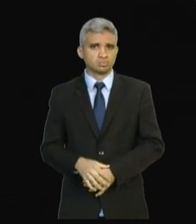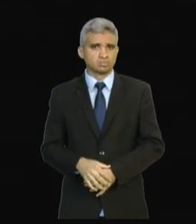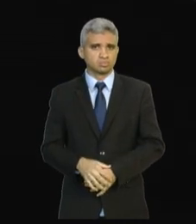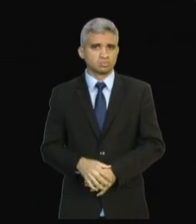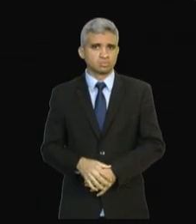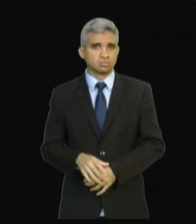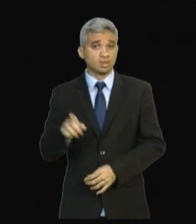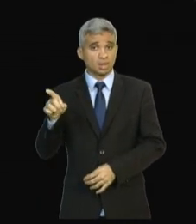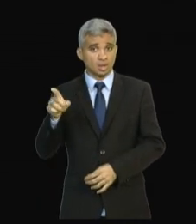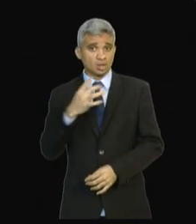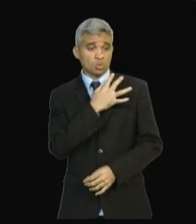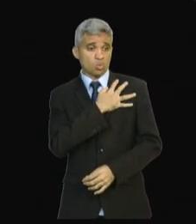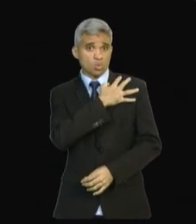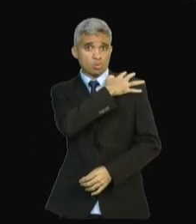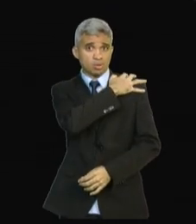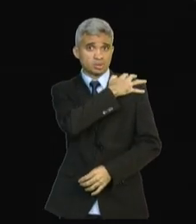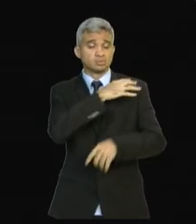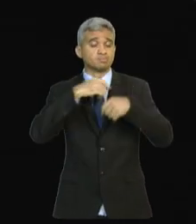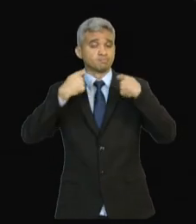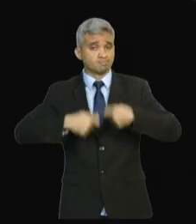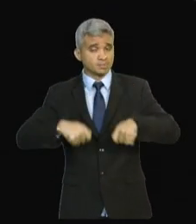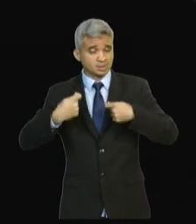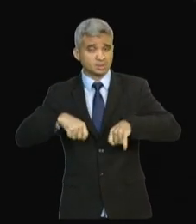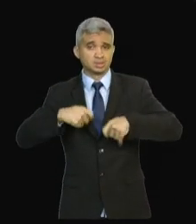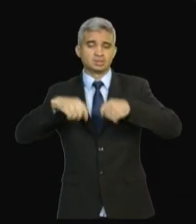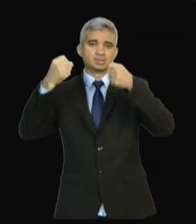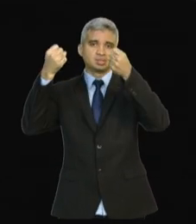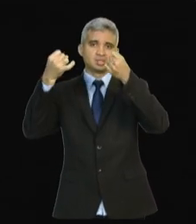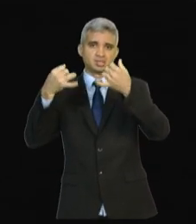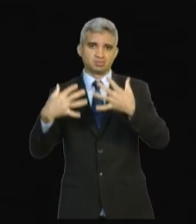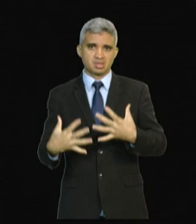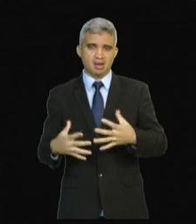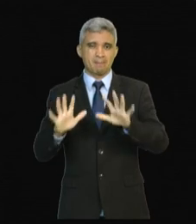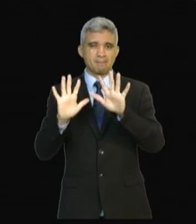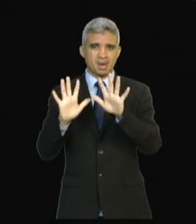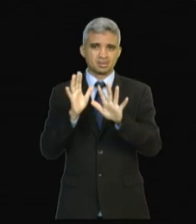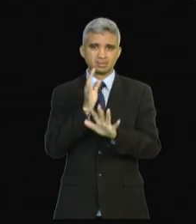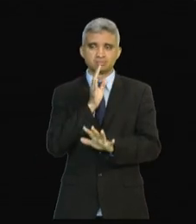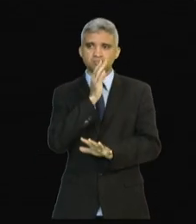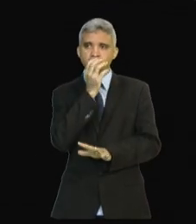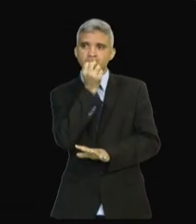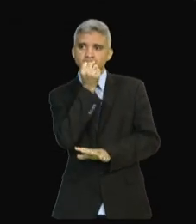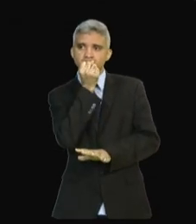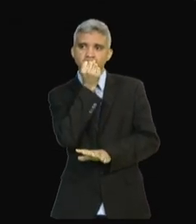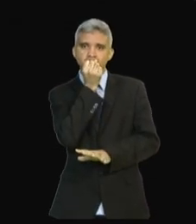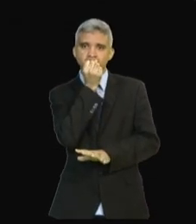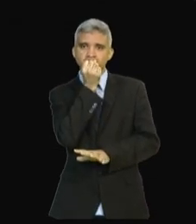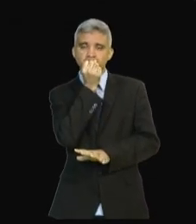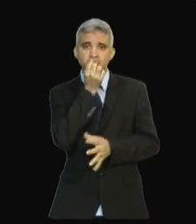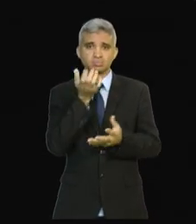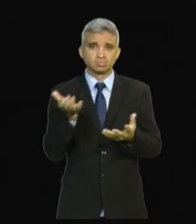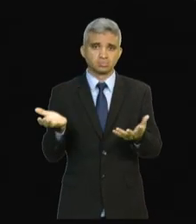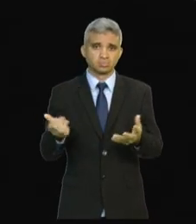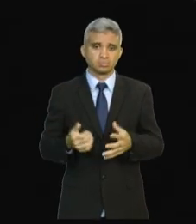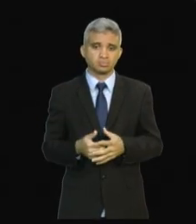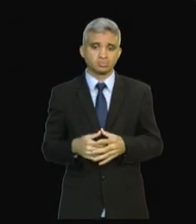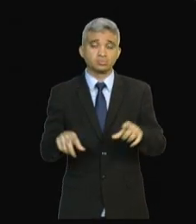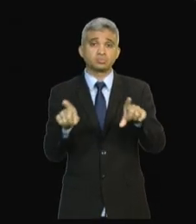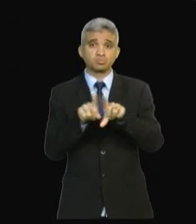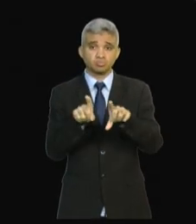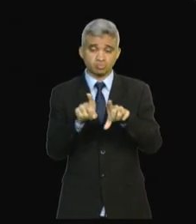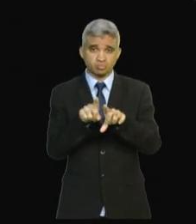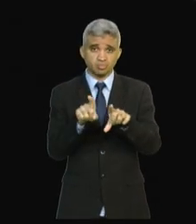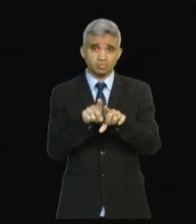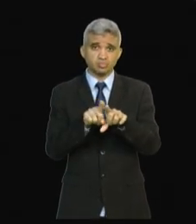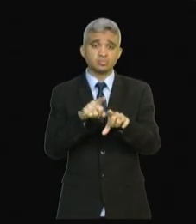menos dizer o que aconteceu. Isso se esconde totalmente. Assim também o caso do sumiço do Flávio